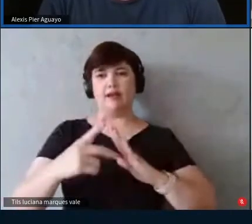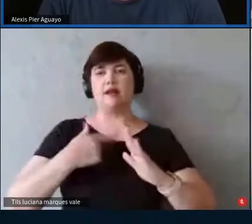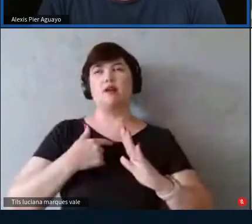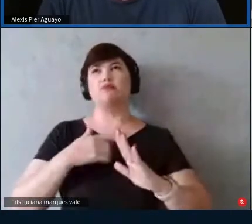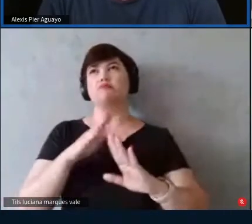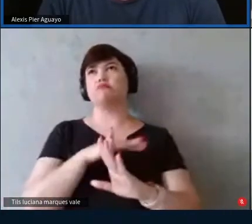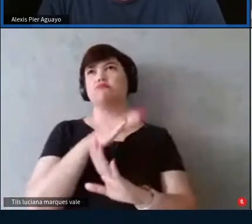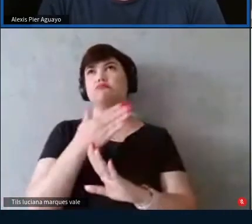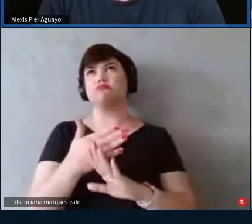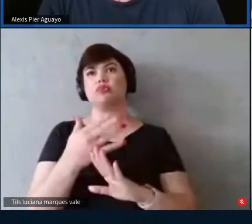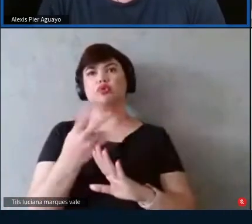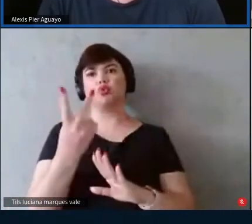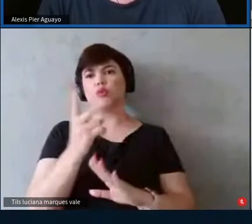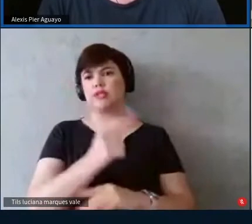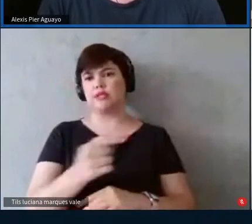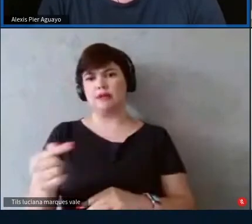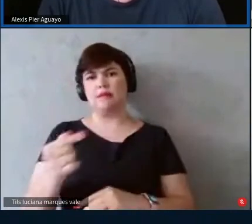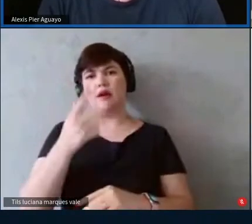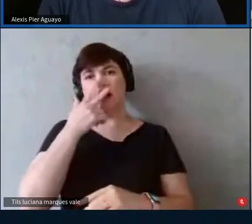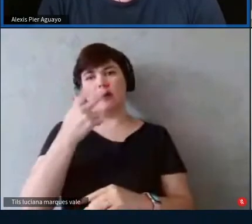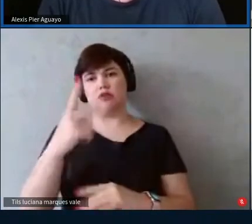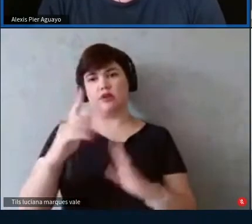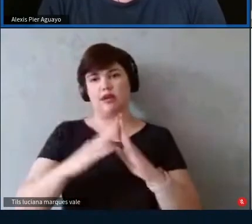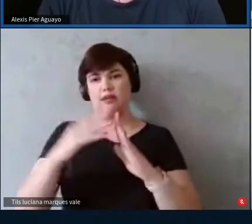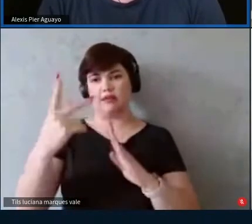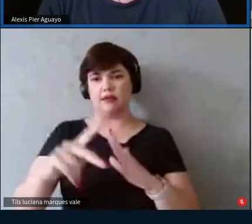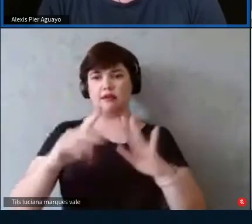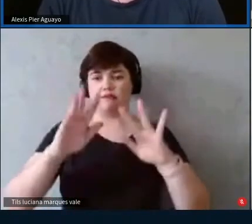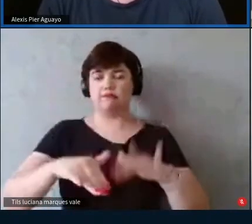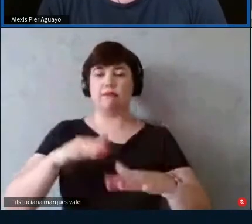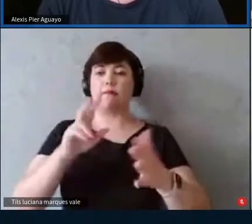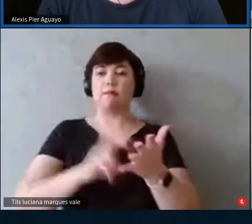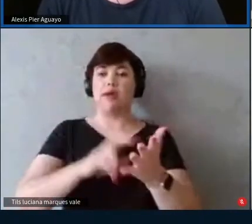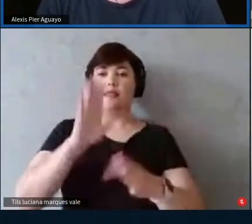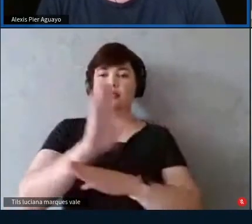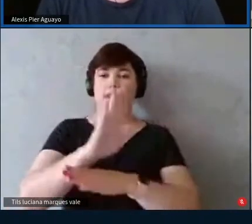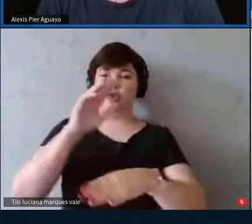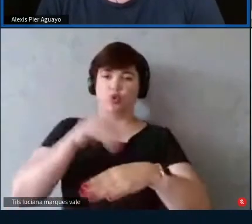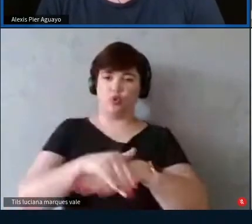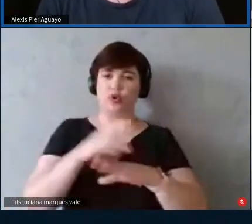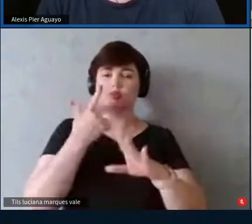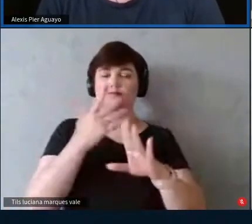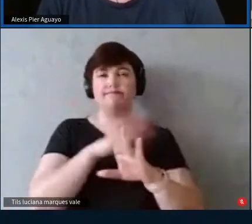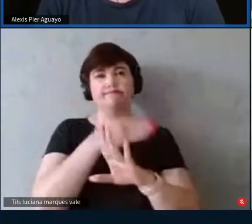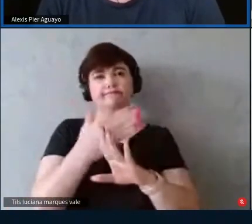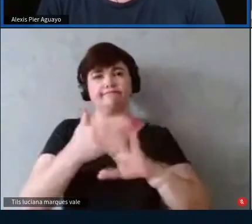passei durante 2 semanas lá, manhã, tarde e noite,